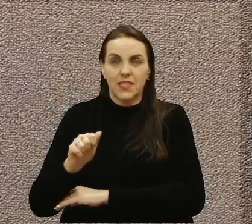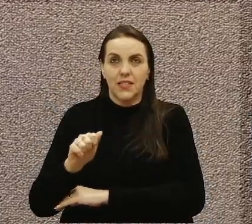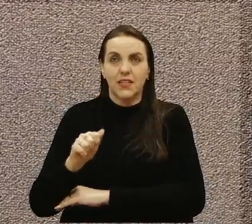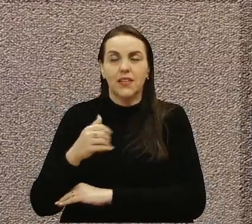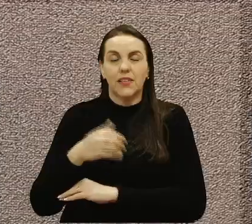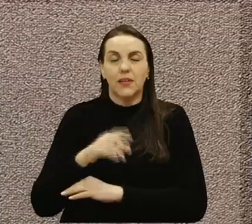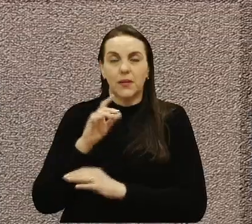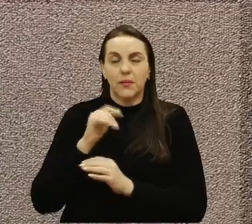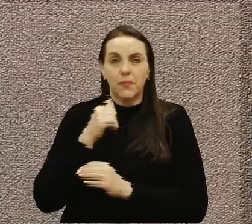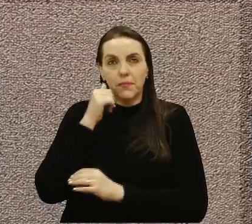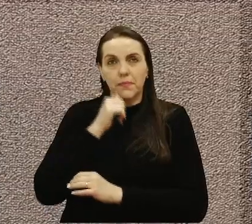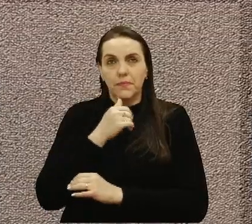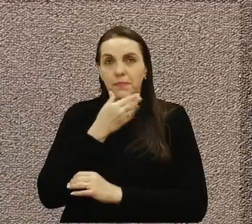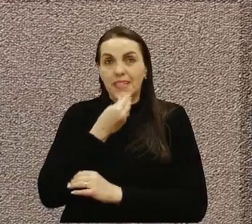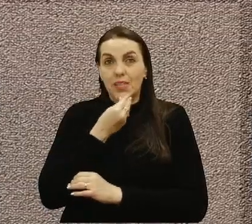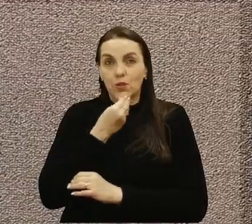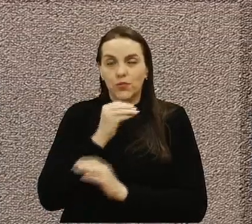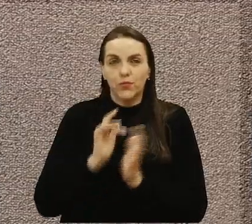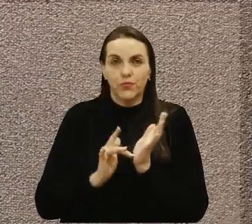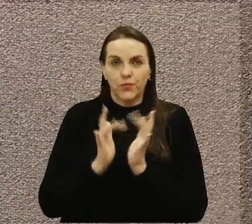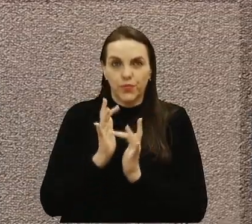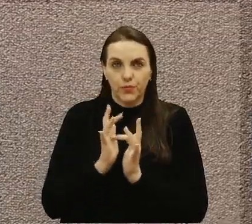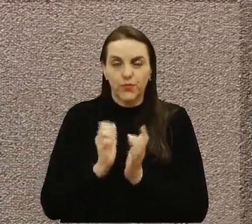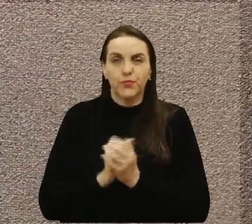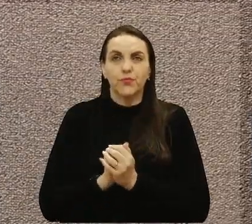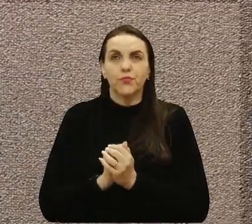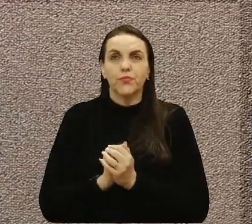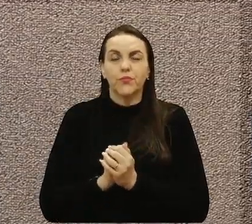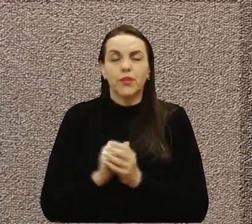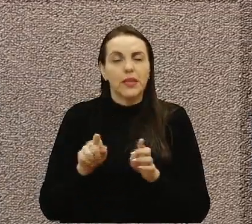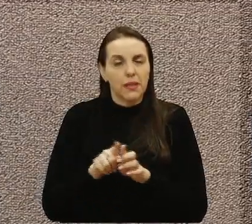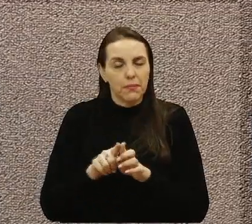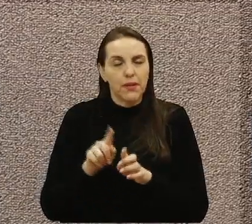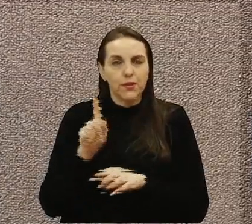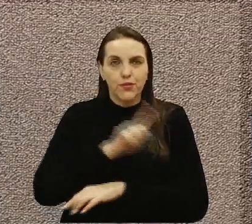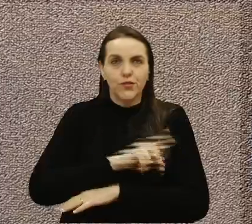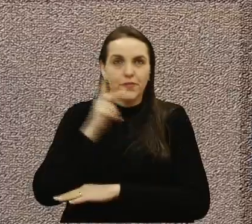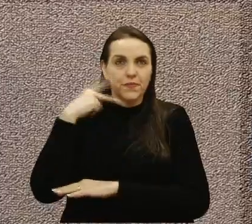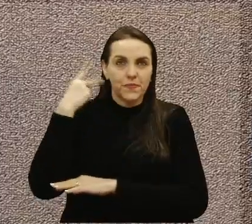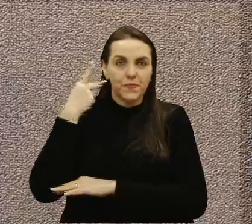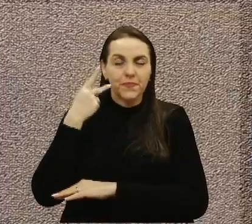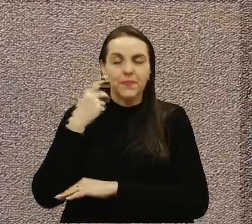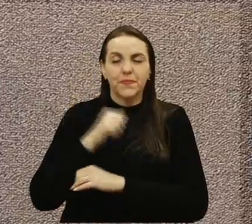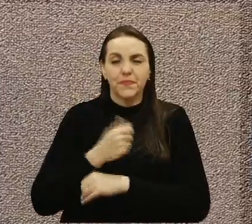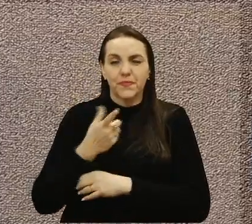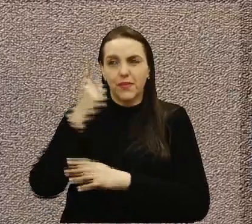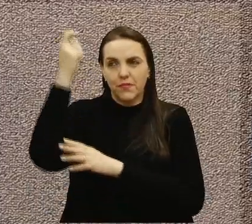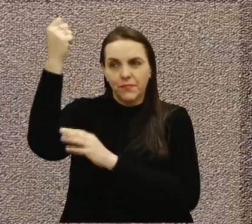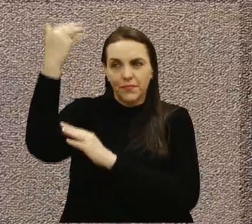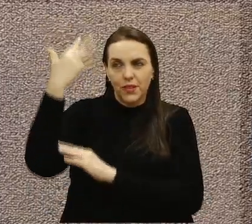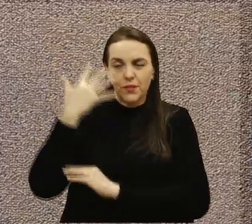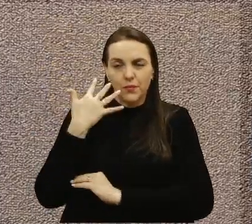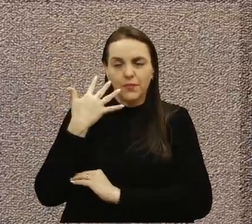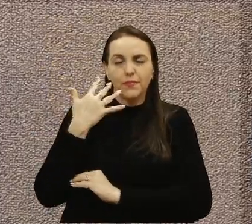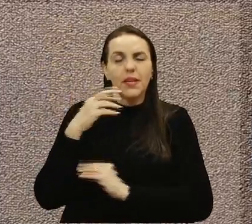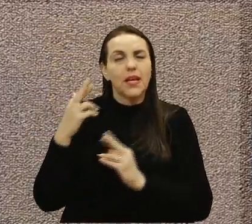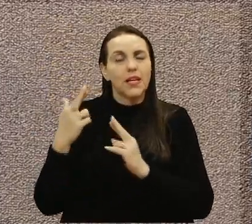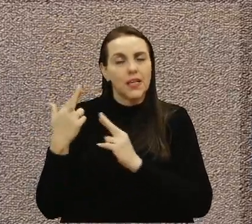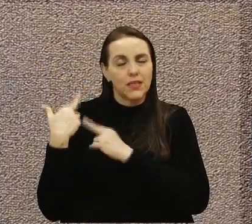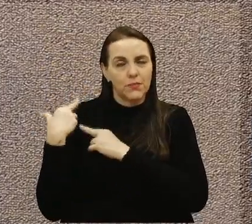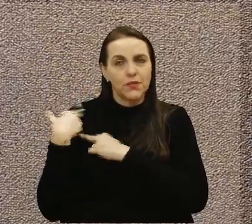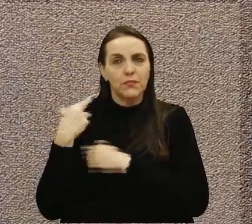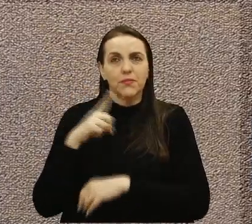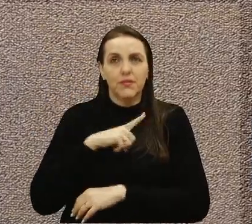Face. E também hoje é dia do vereador. Que nós tenhamos a noção e que ela nos ilumine da responsabilidade que nós temos por Caxias